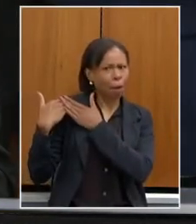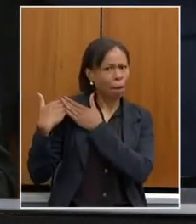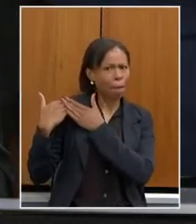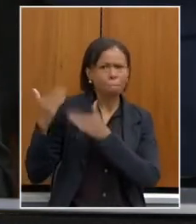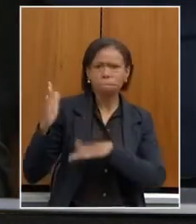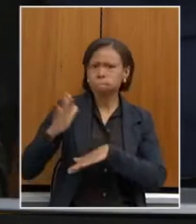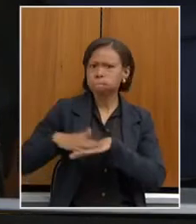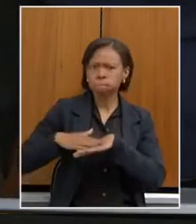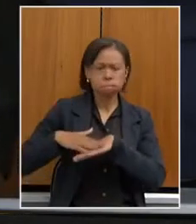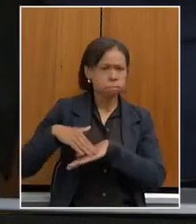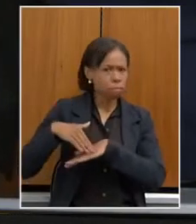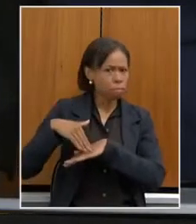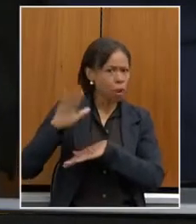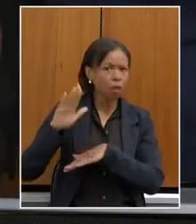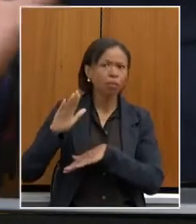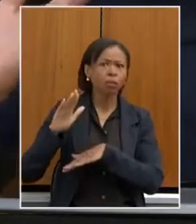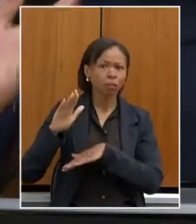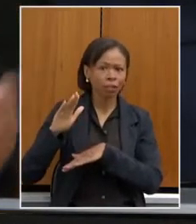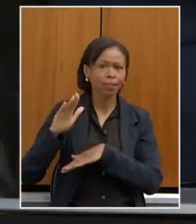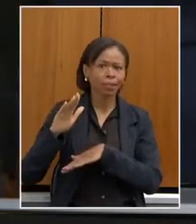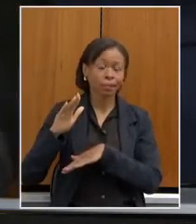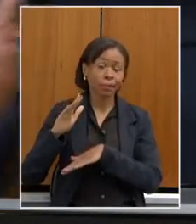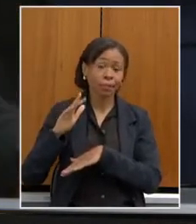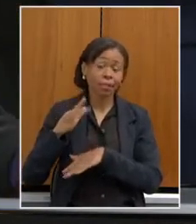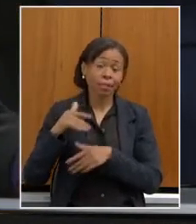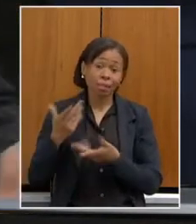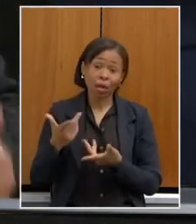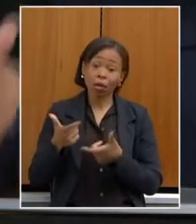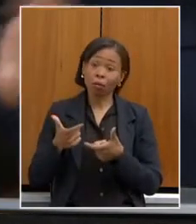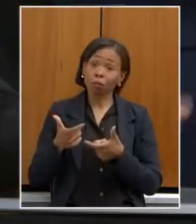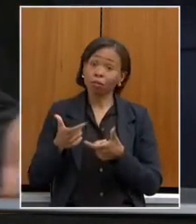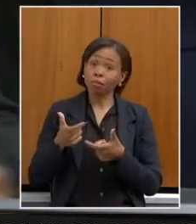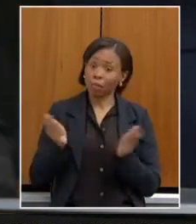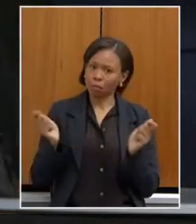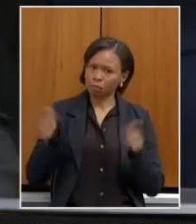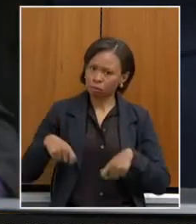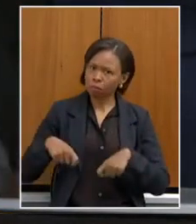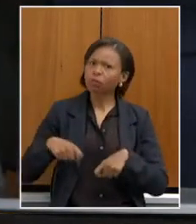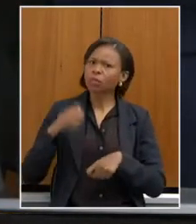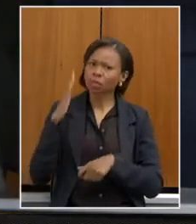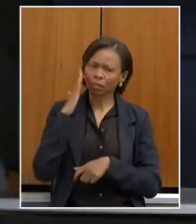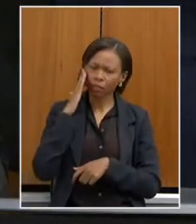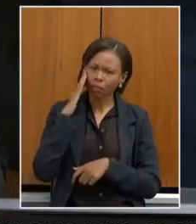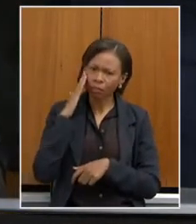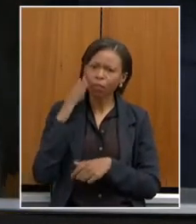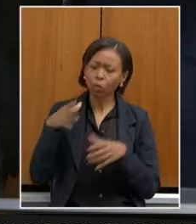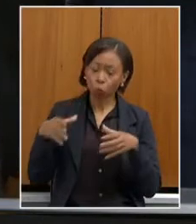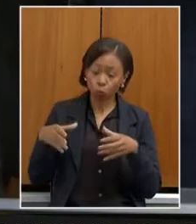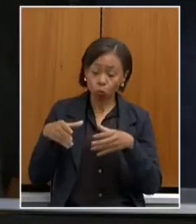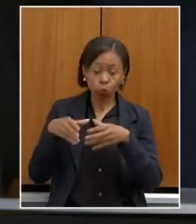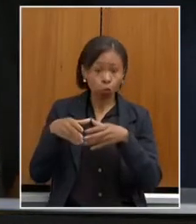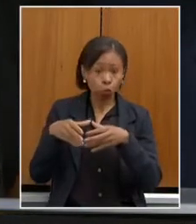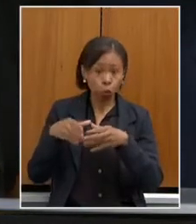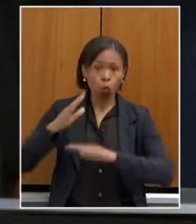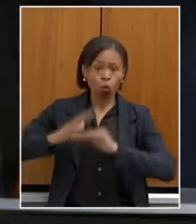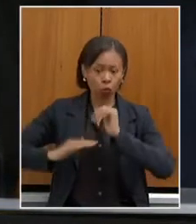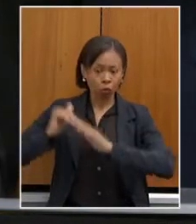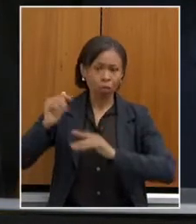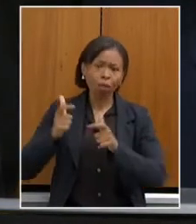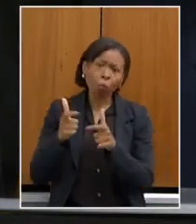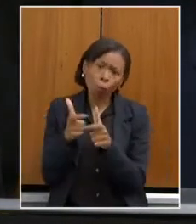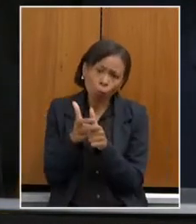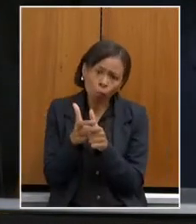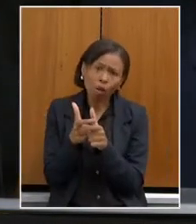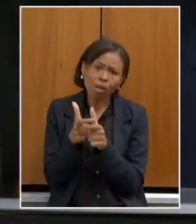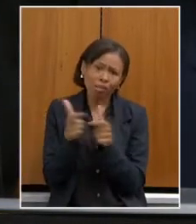que esperávamos que assim fizesse sabendo da sua competência sabendo mesmo com a equipe reduzida equipe